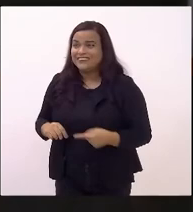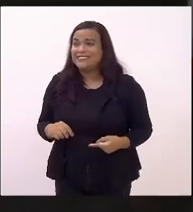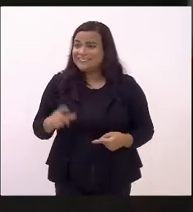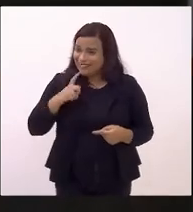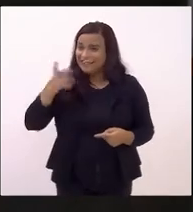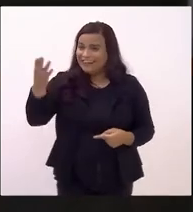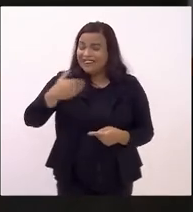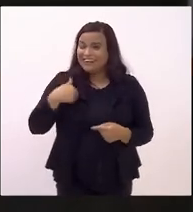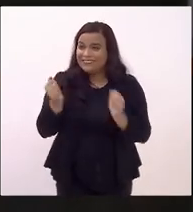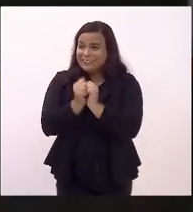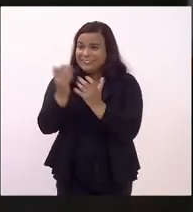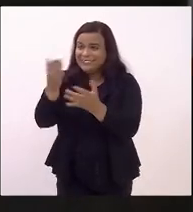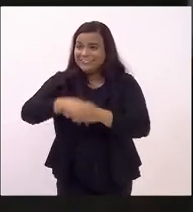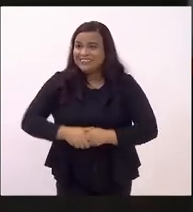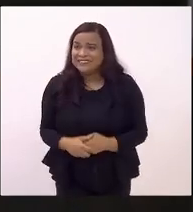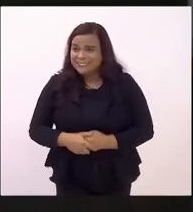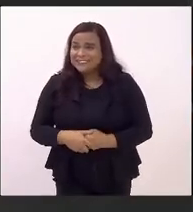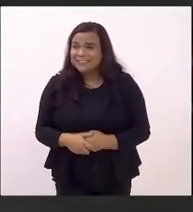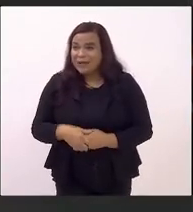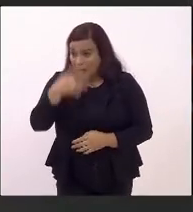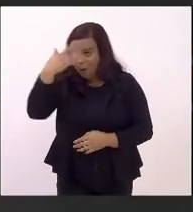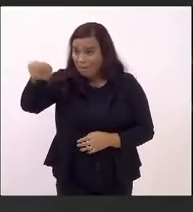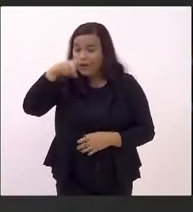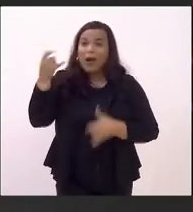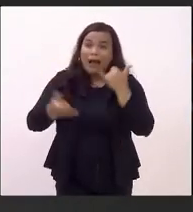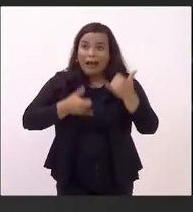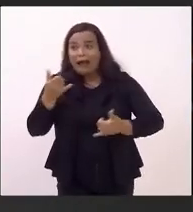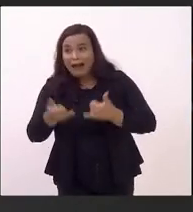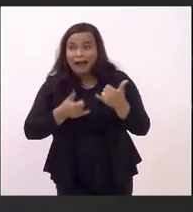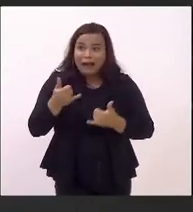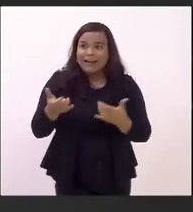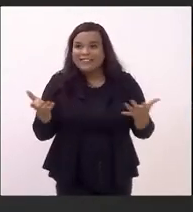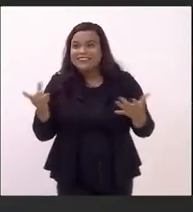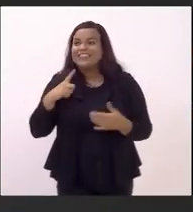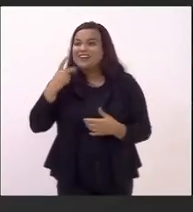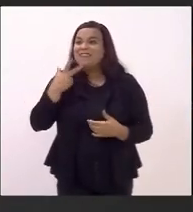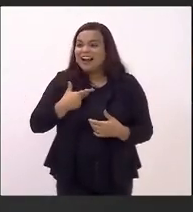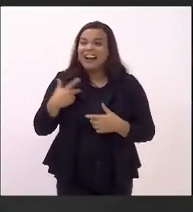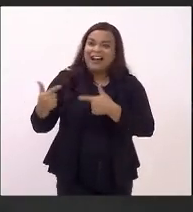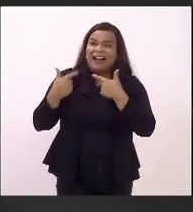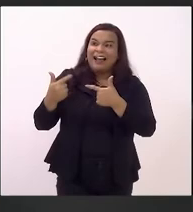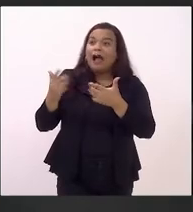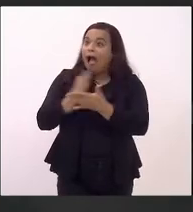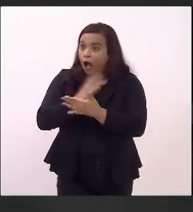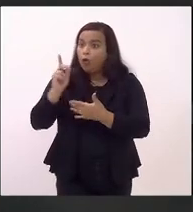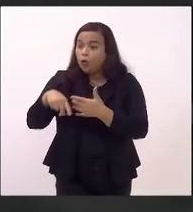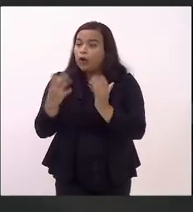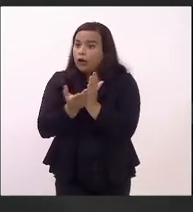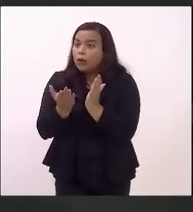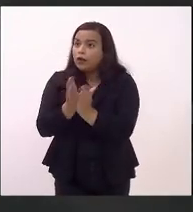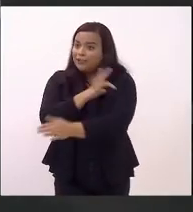Né? O pessoal brinca, né? Outros são evangélicos,